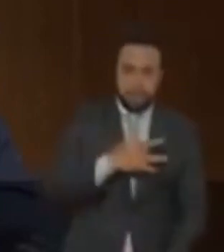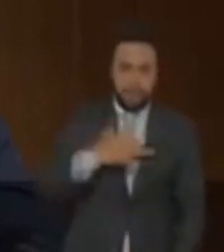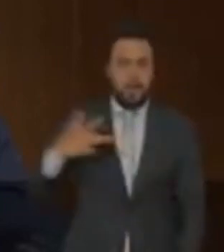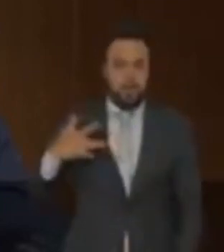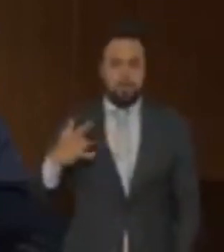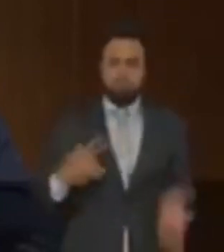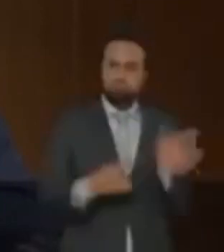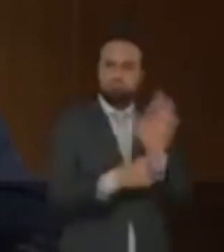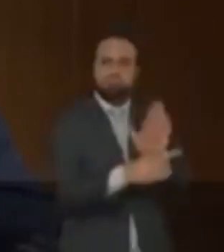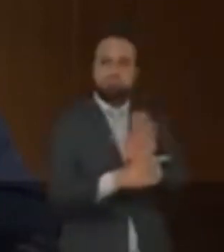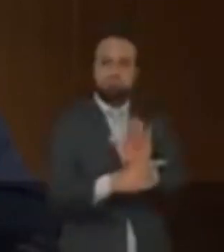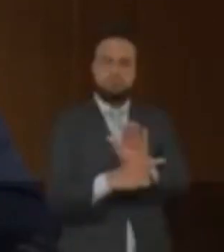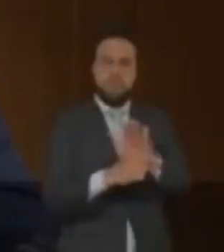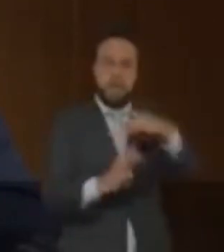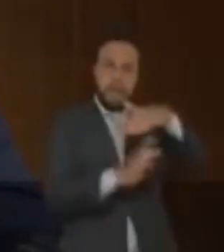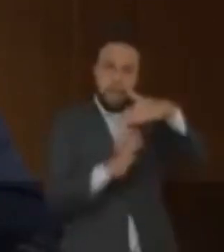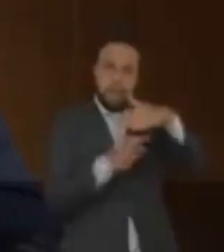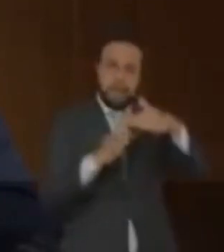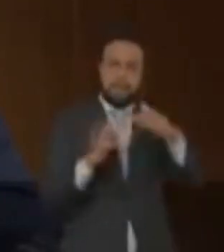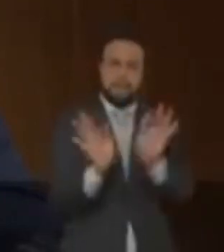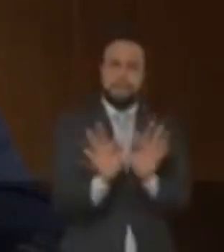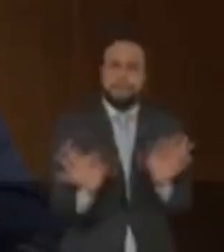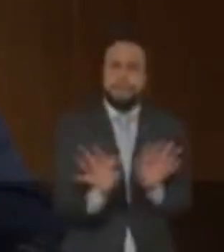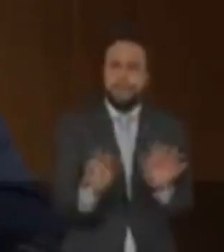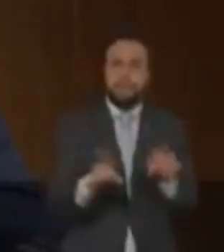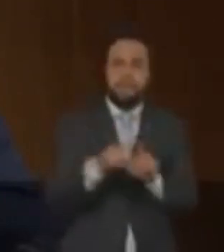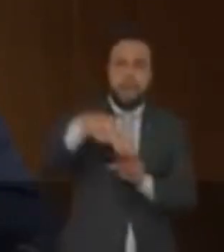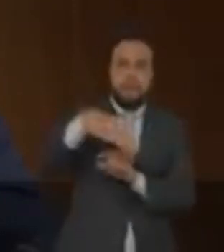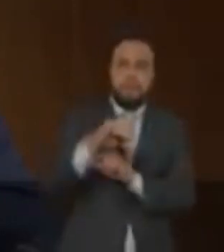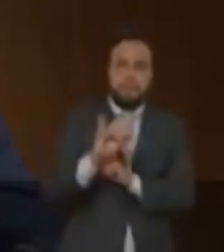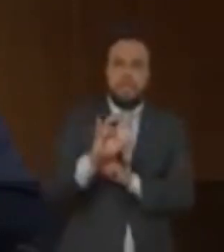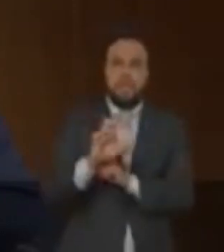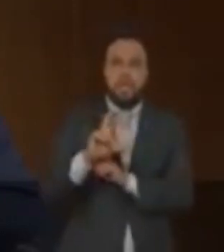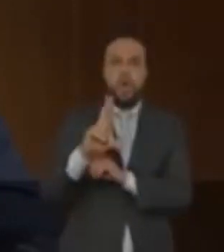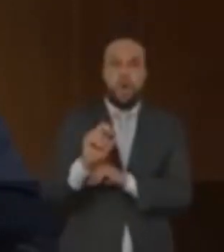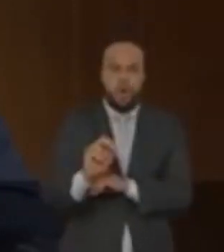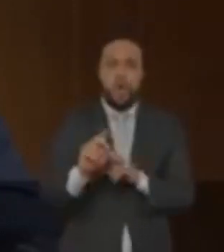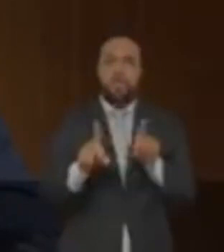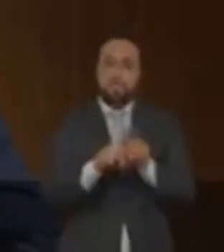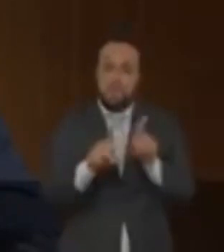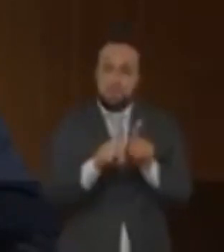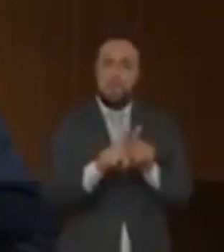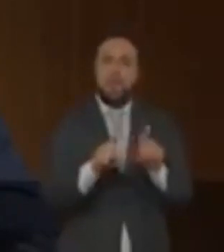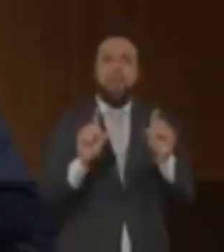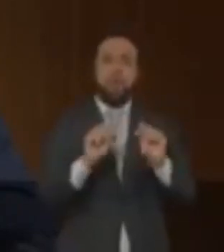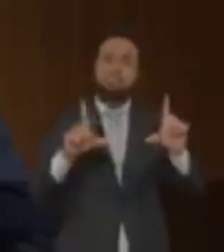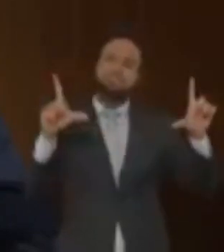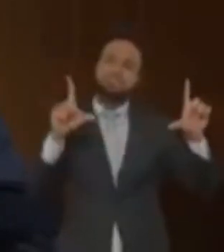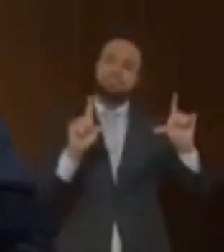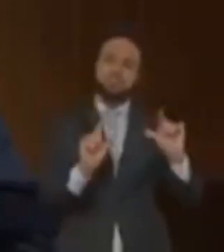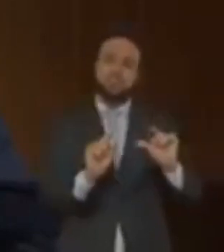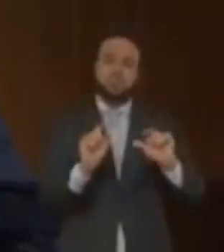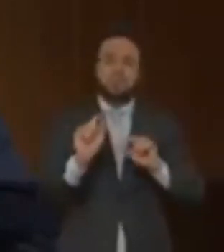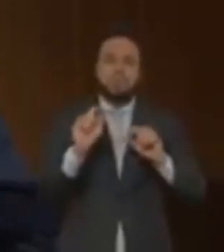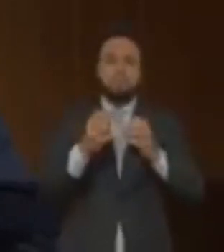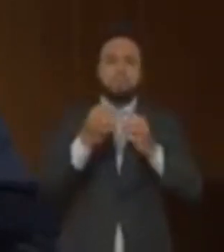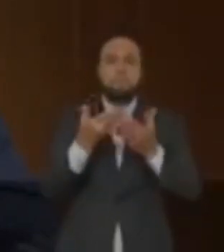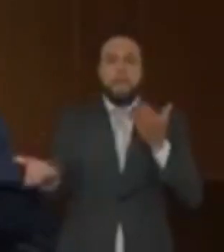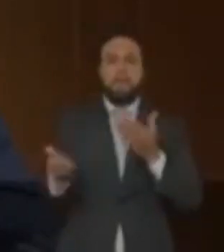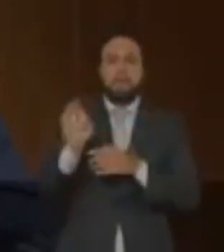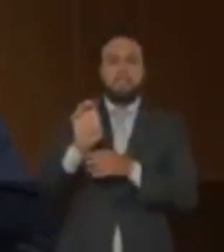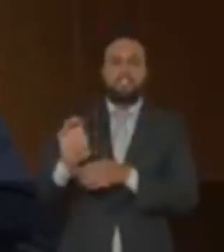ações de saúde Socorro a pequenas e microempresas assim como Compensou a perda de arrecadação